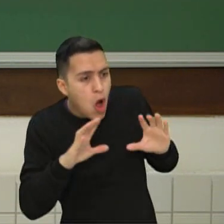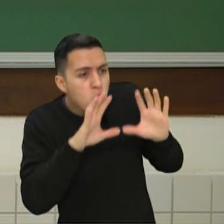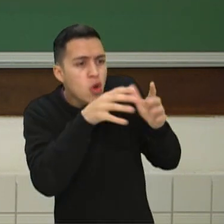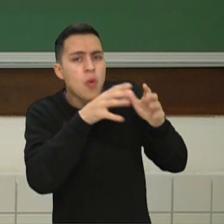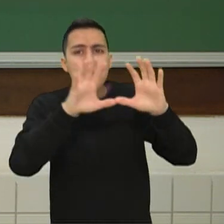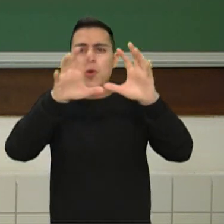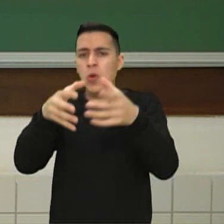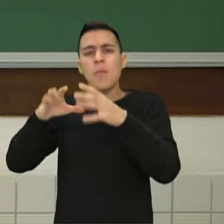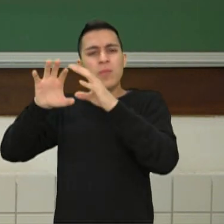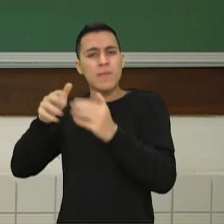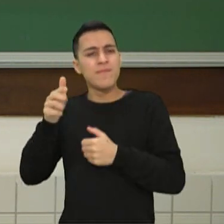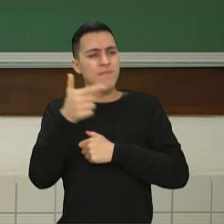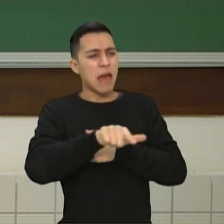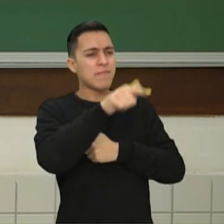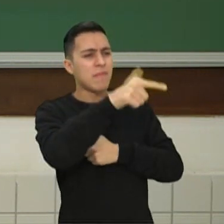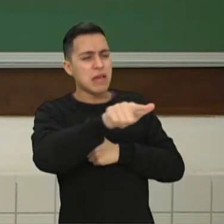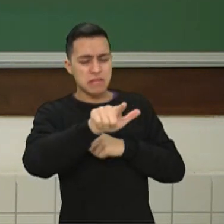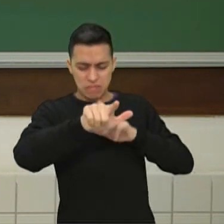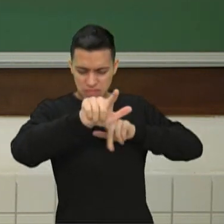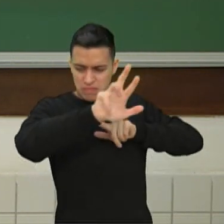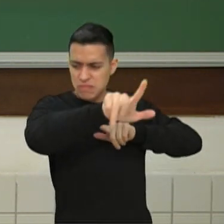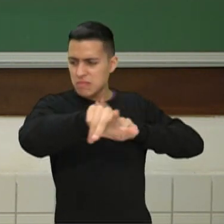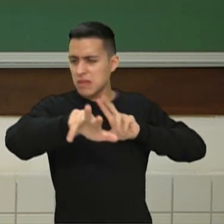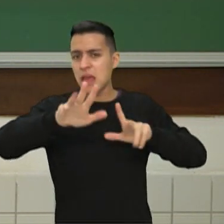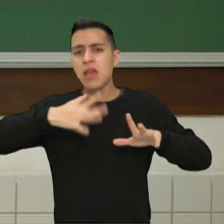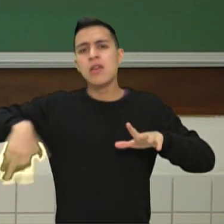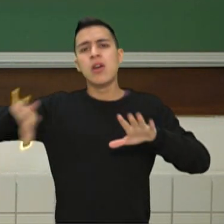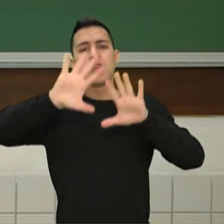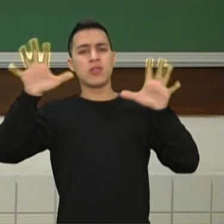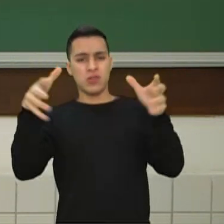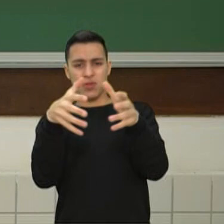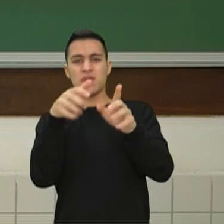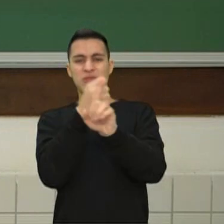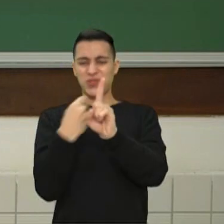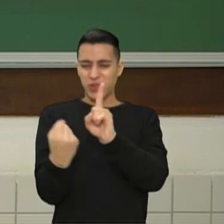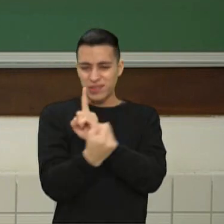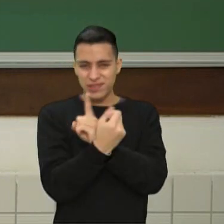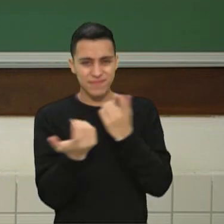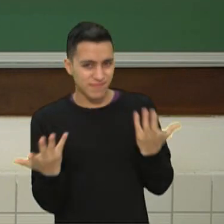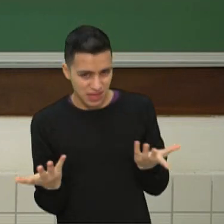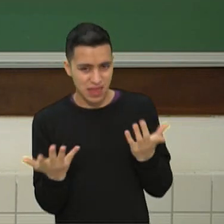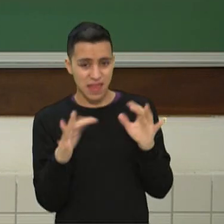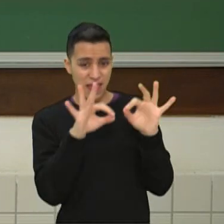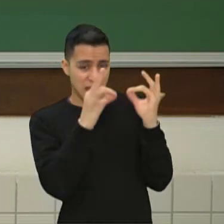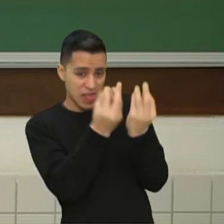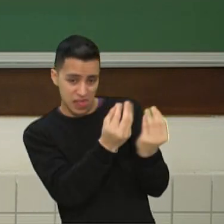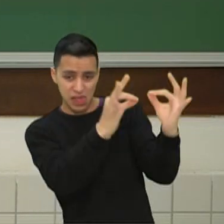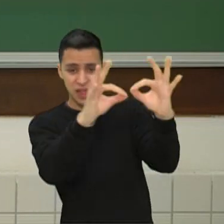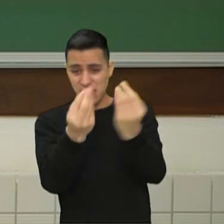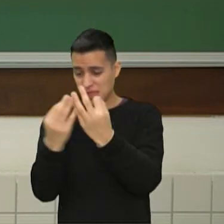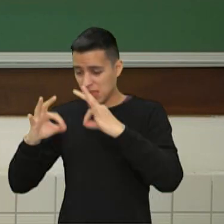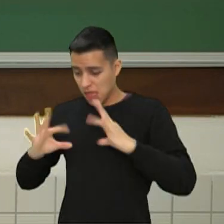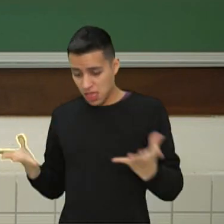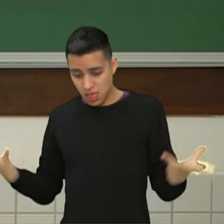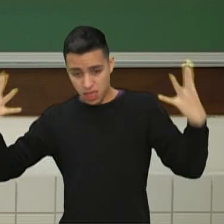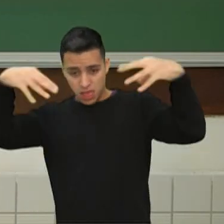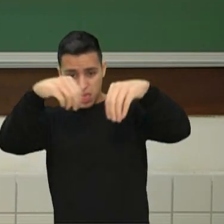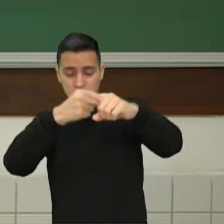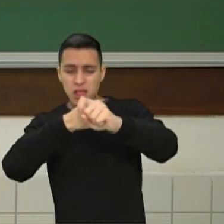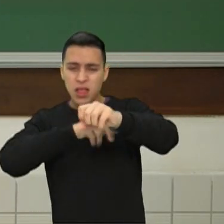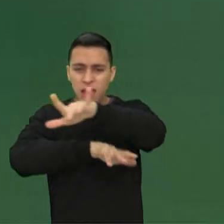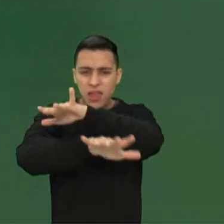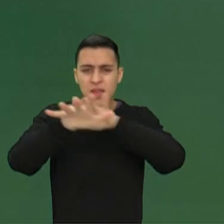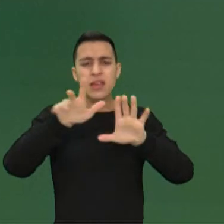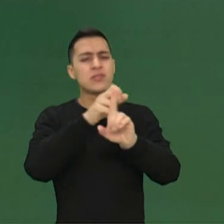pessoas, outras famílias diferentes das suas e que juntos formam a sociedade. Essa sociedade teria a função, segundo Hegel,